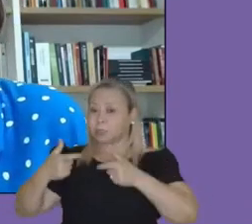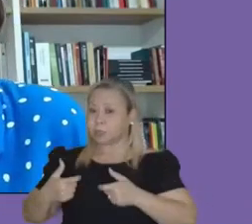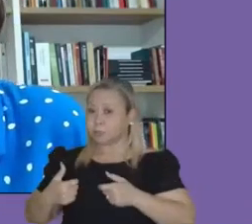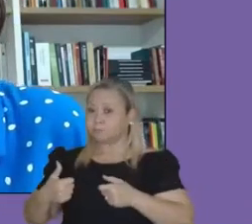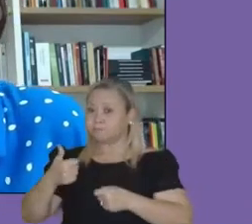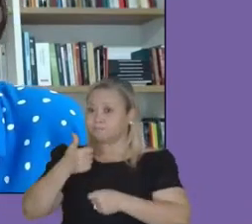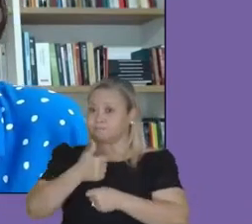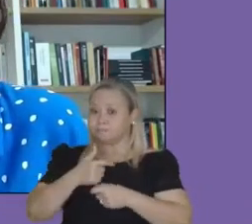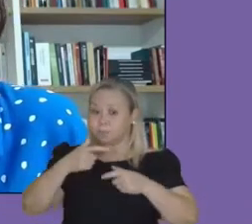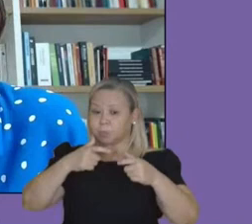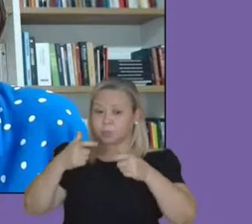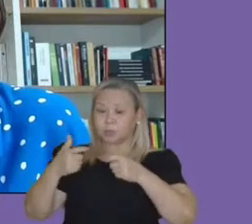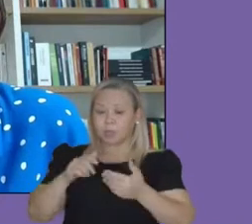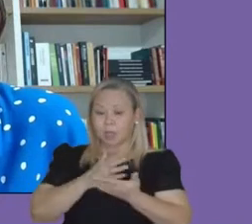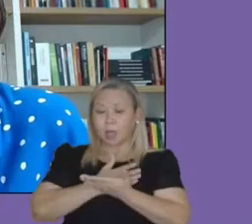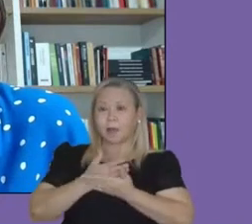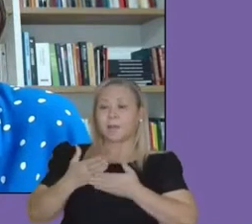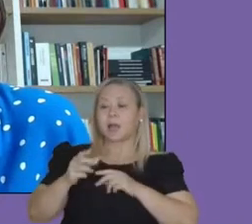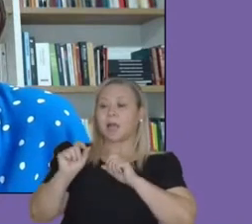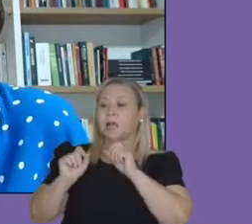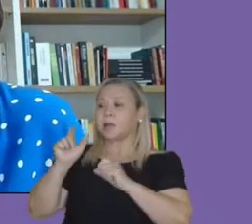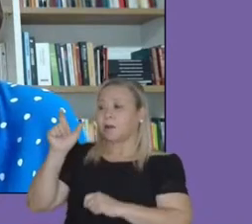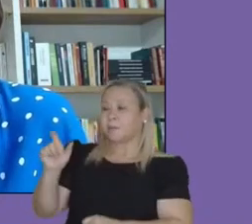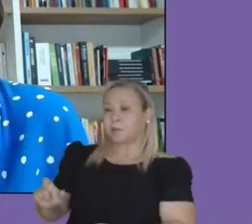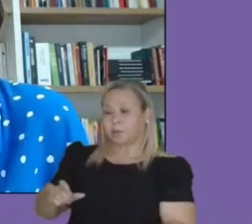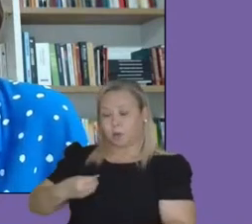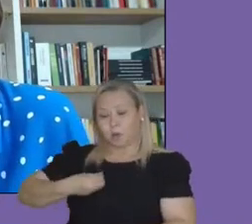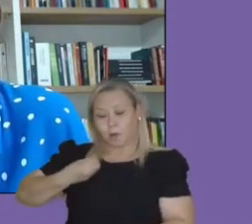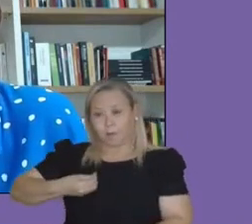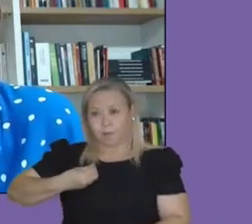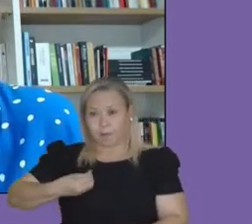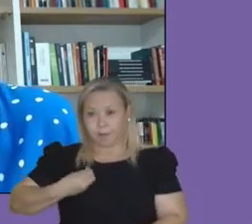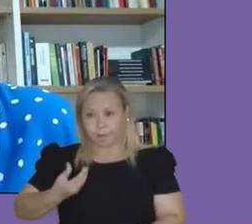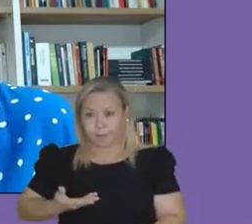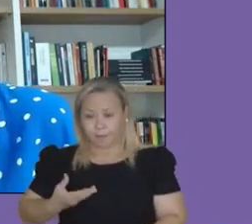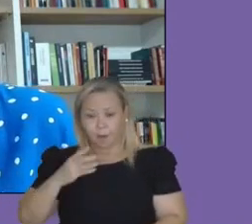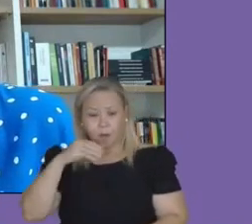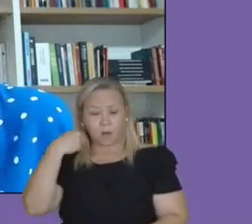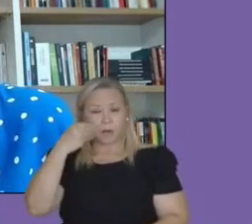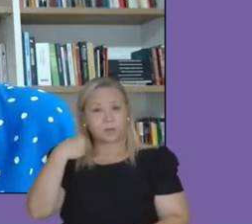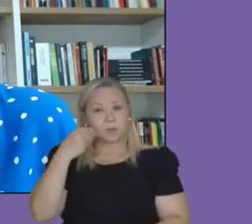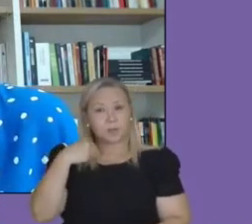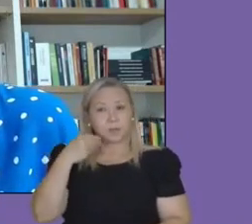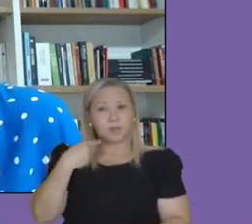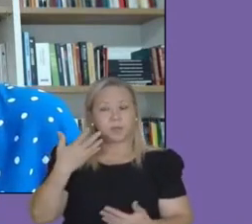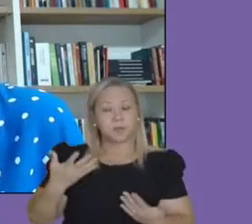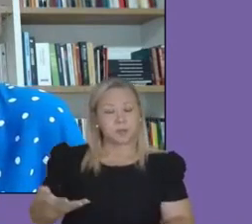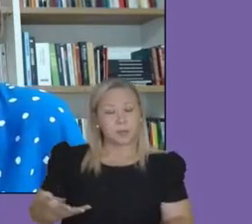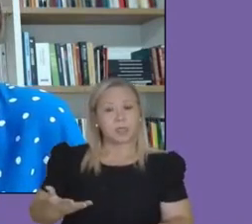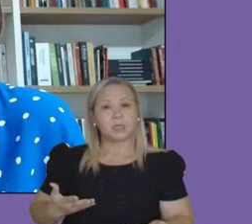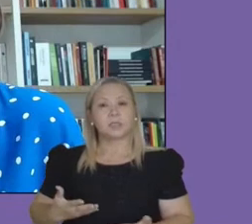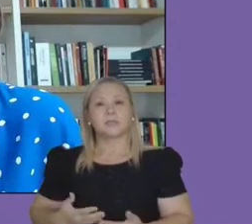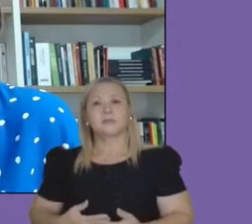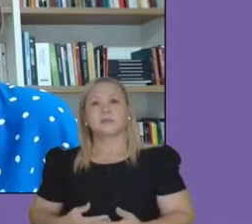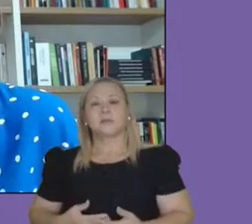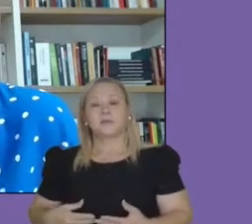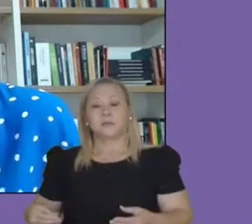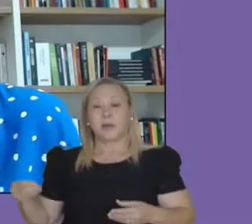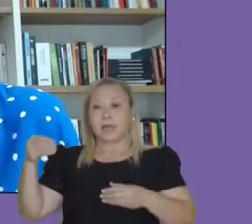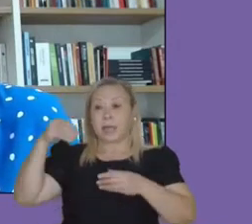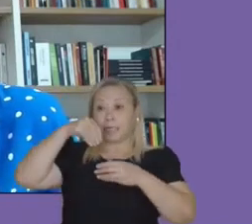né, a partir de quem viveu determinadas experiências, a partir da